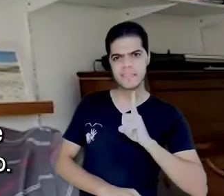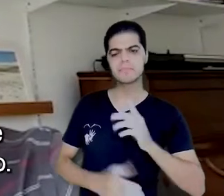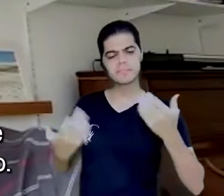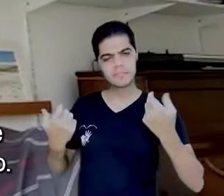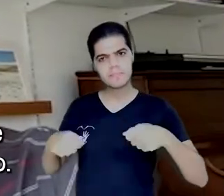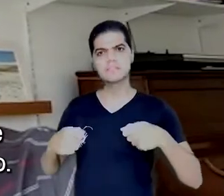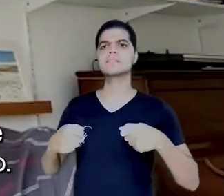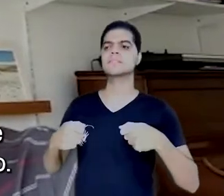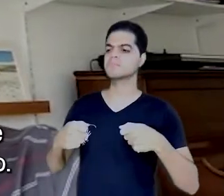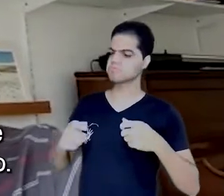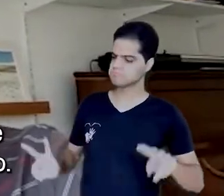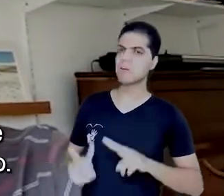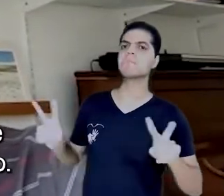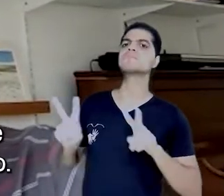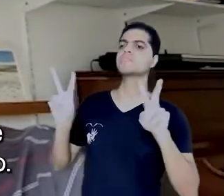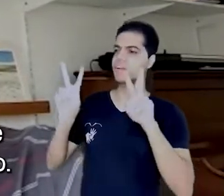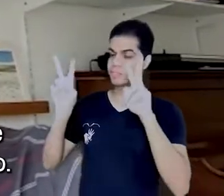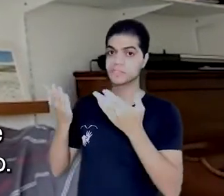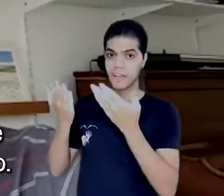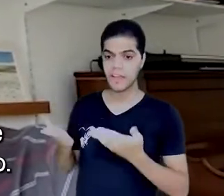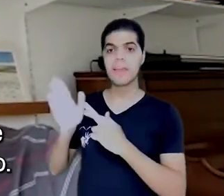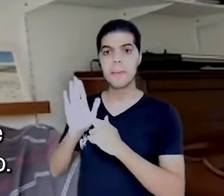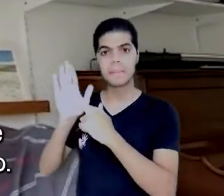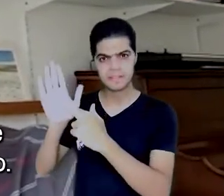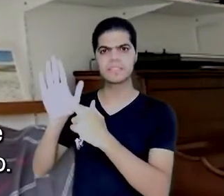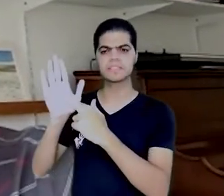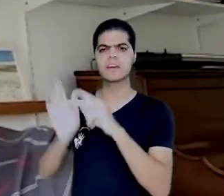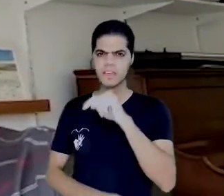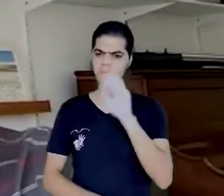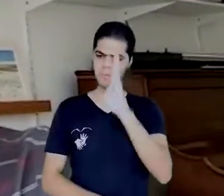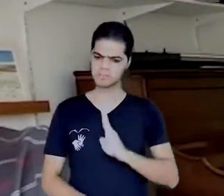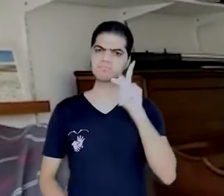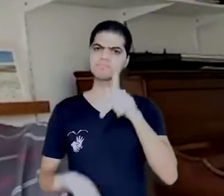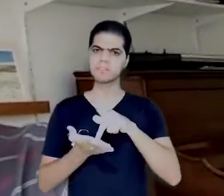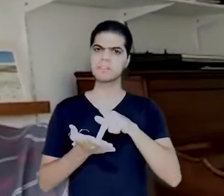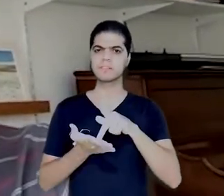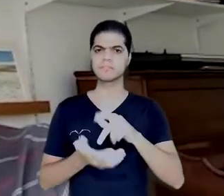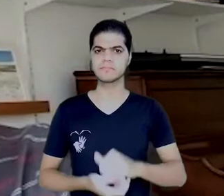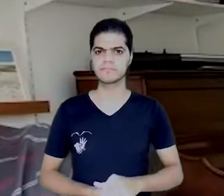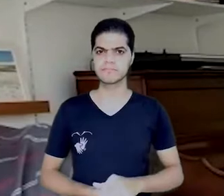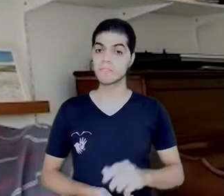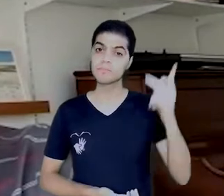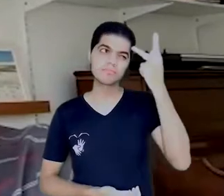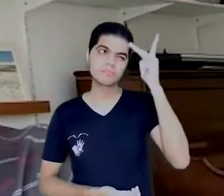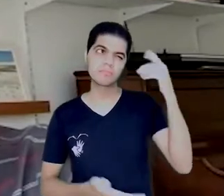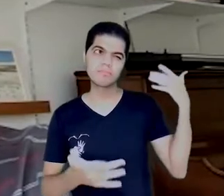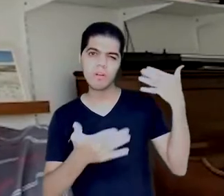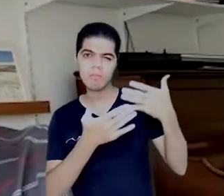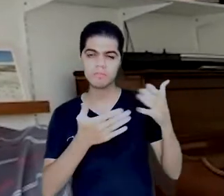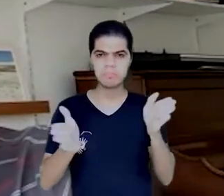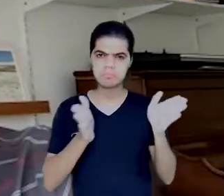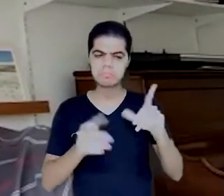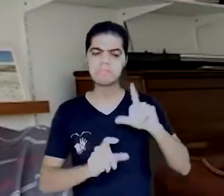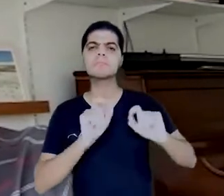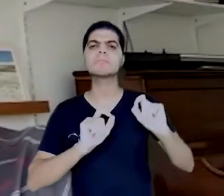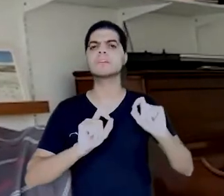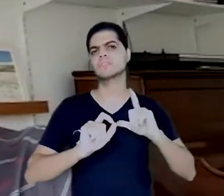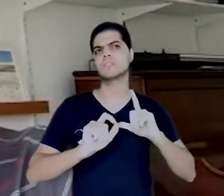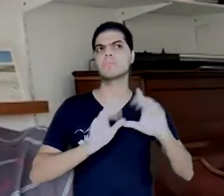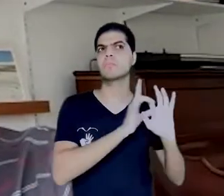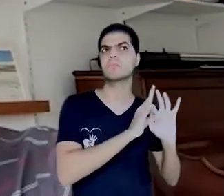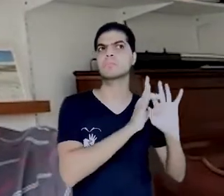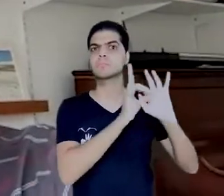que devemos valorizar, e isso é o Brasil que precisa ser mostrado, né? A história, muitas vezes, ela é construída